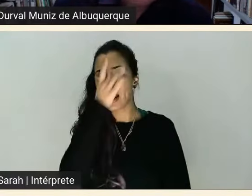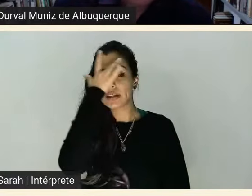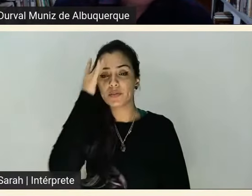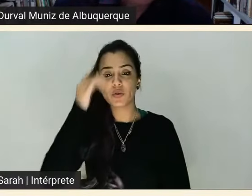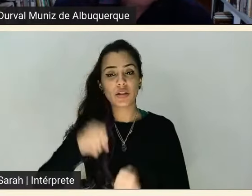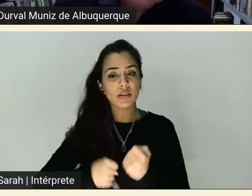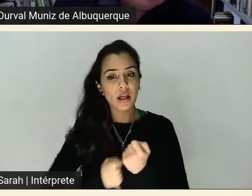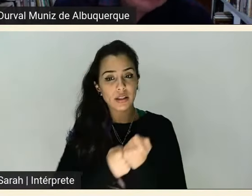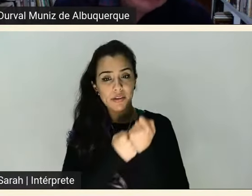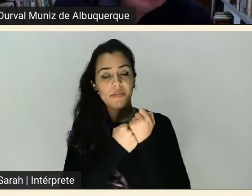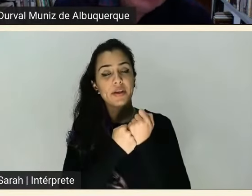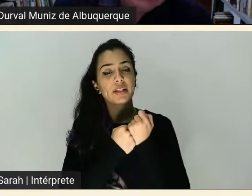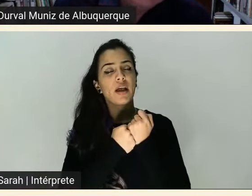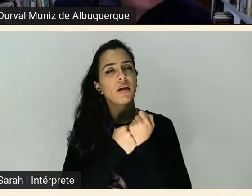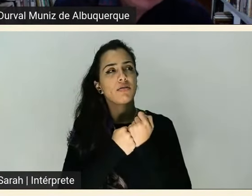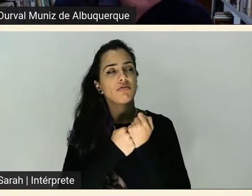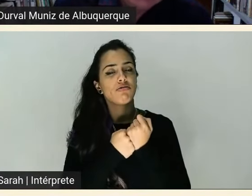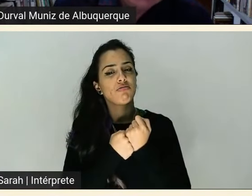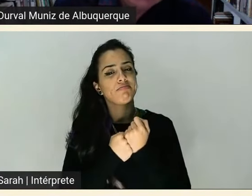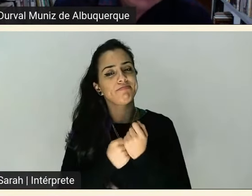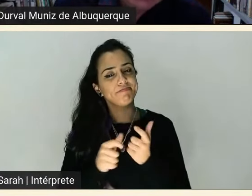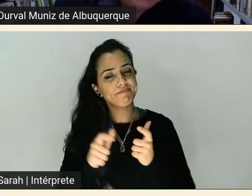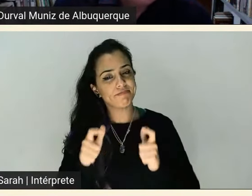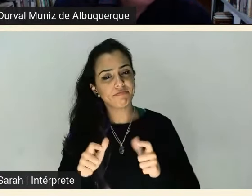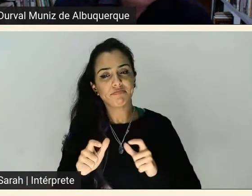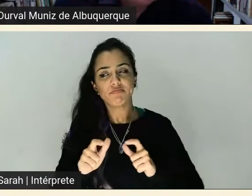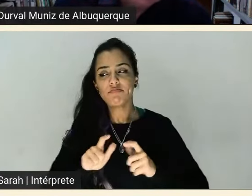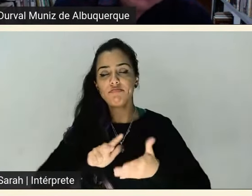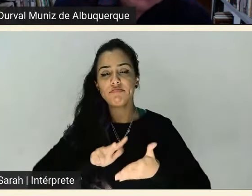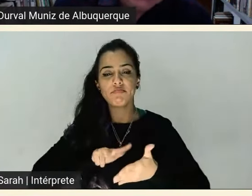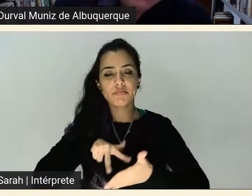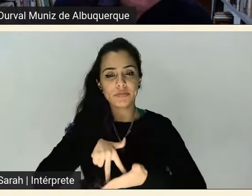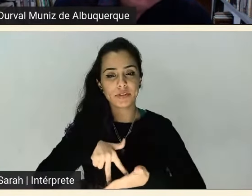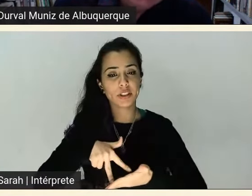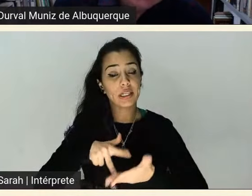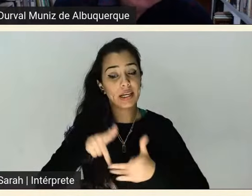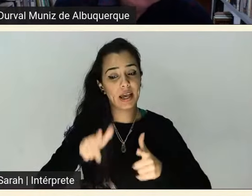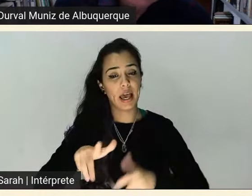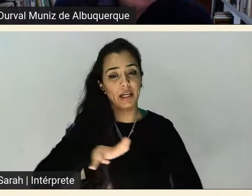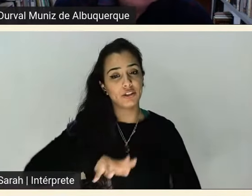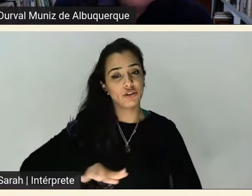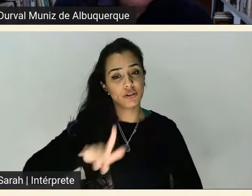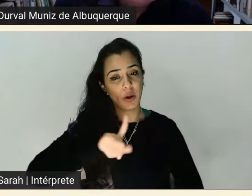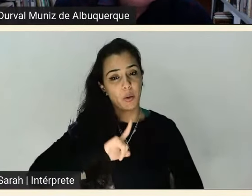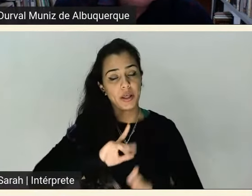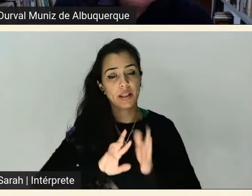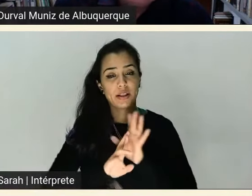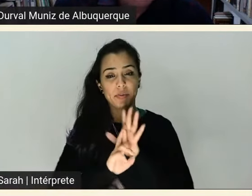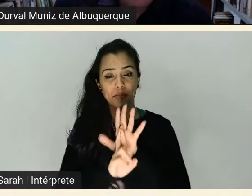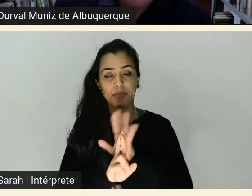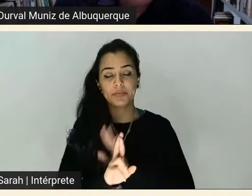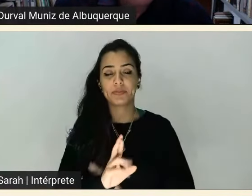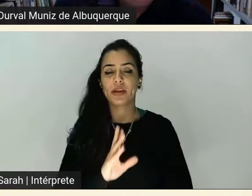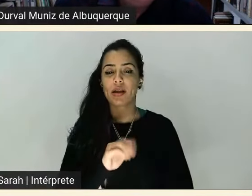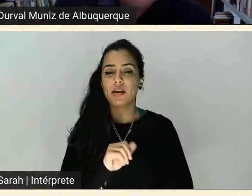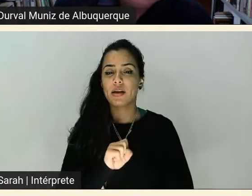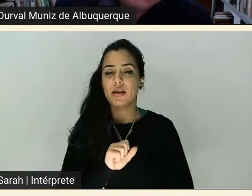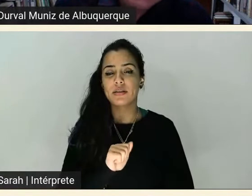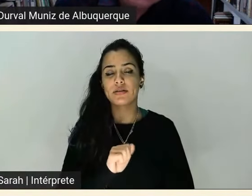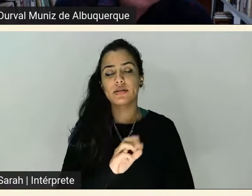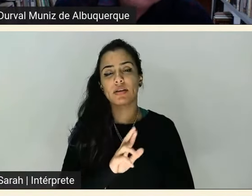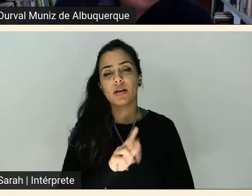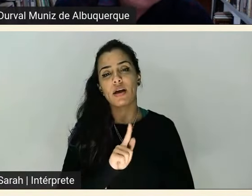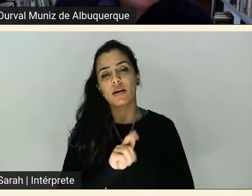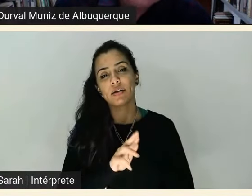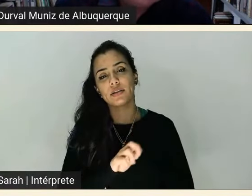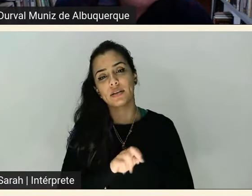a posição, né, inclusive regional, que ele representa. Casagrande Senzala faz uma leitura